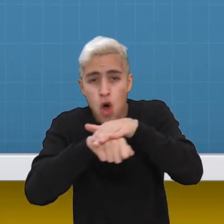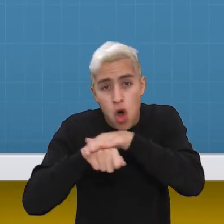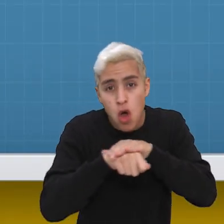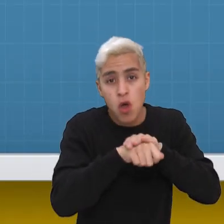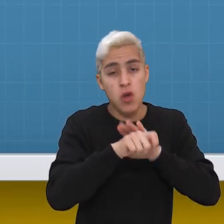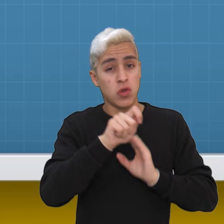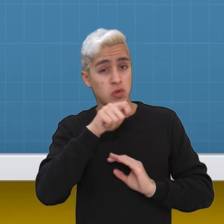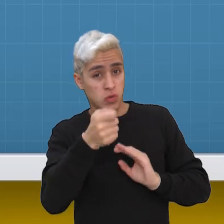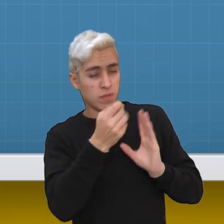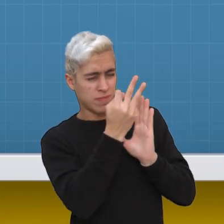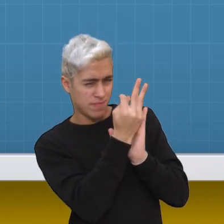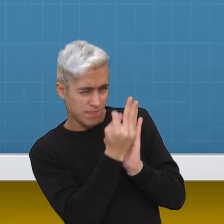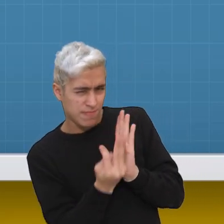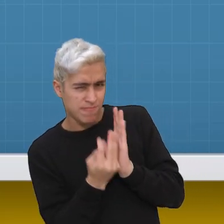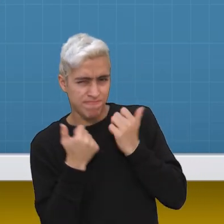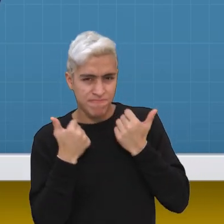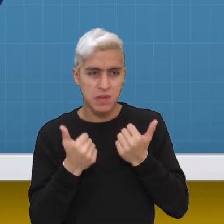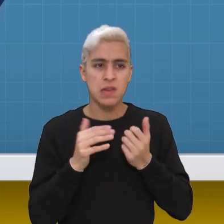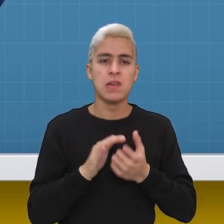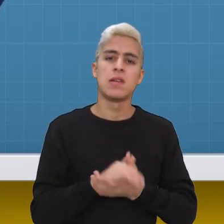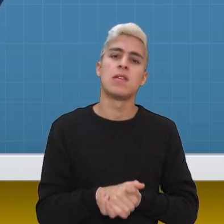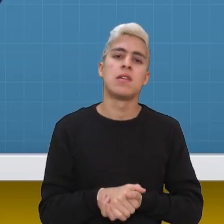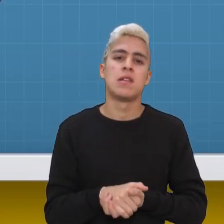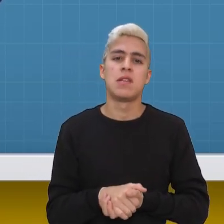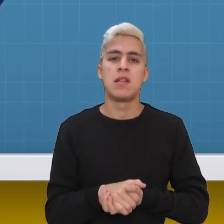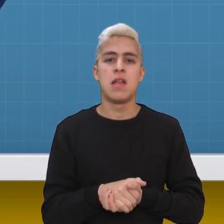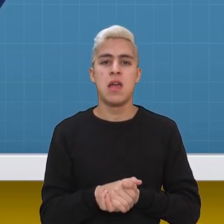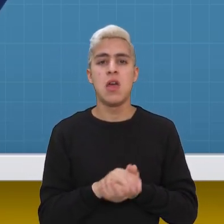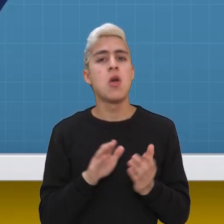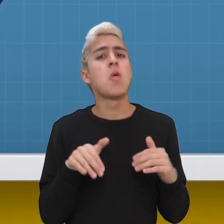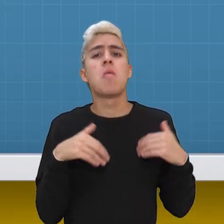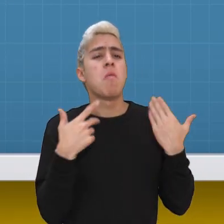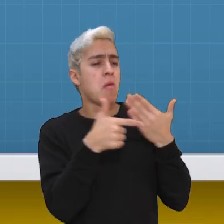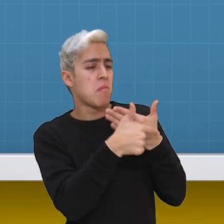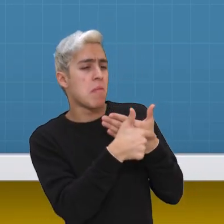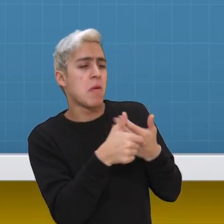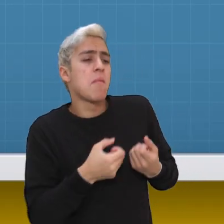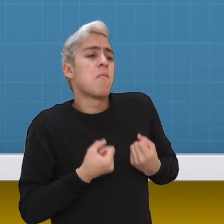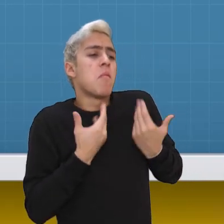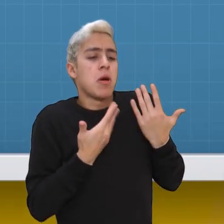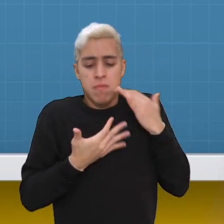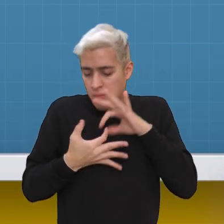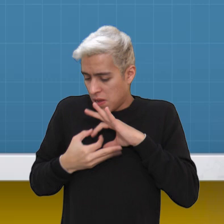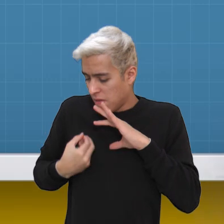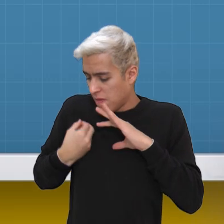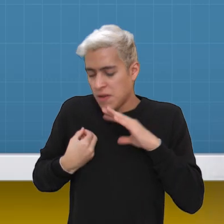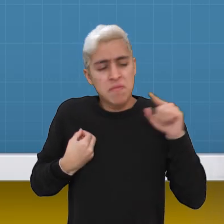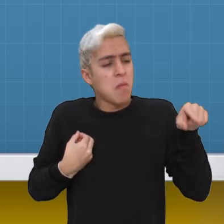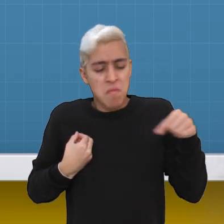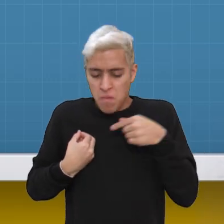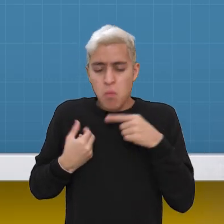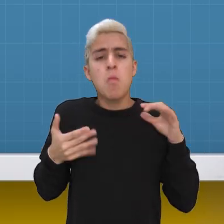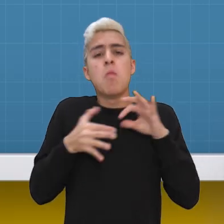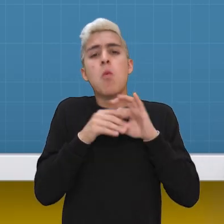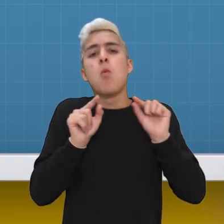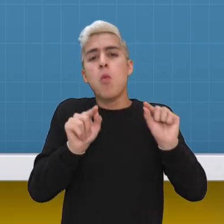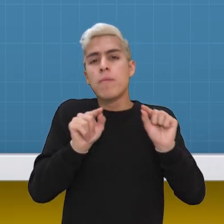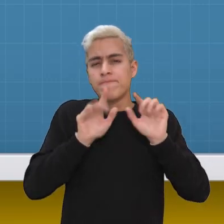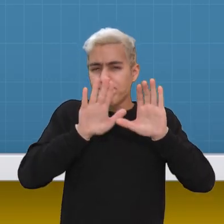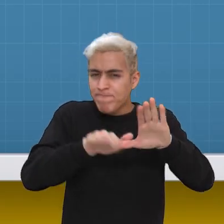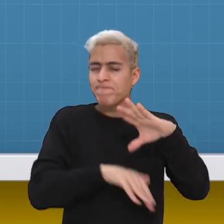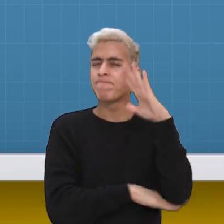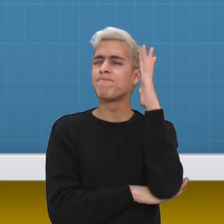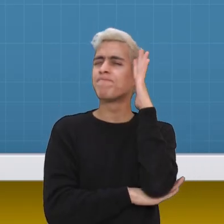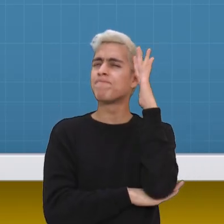Conversando sobre o texto um pouquinho. Qual é o papel do poema na nossa vida, professora? Bom,